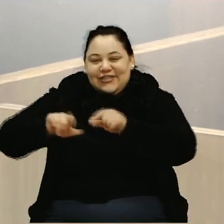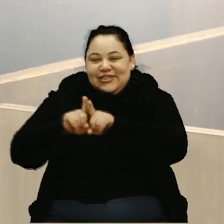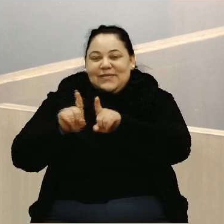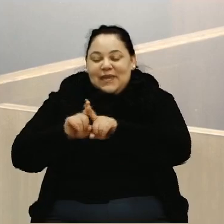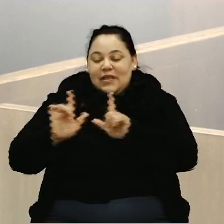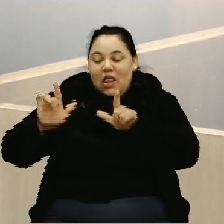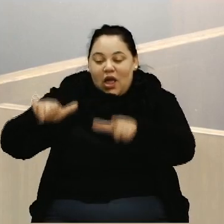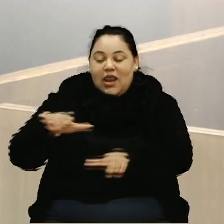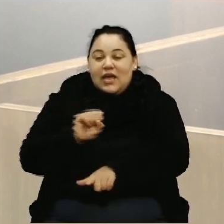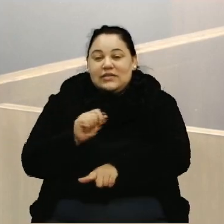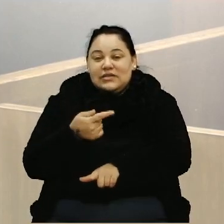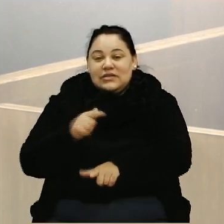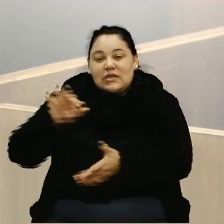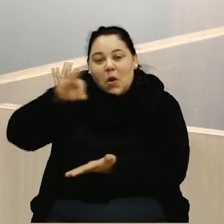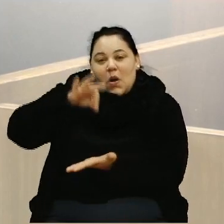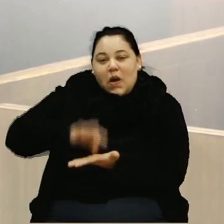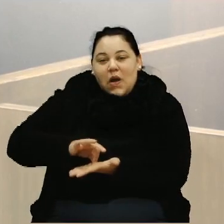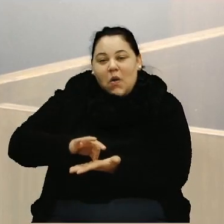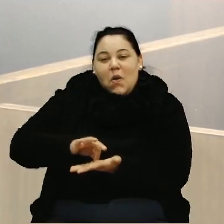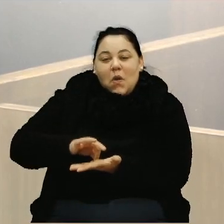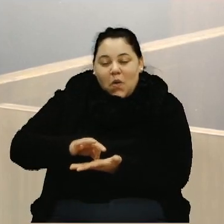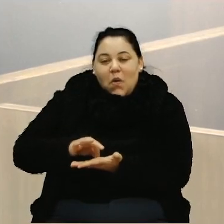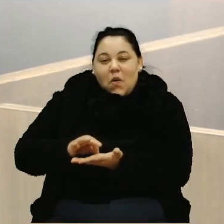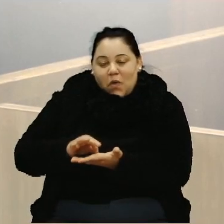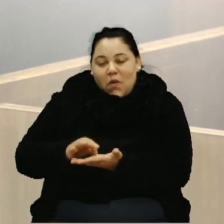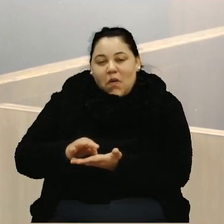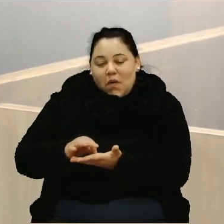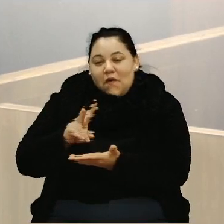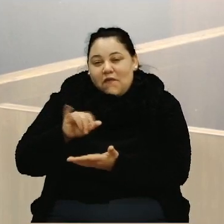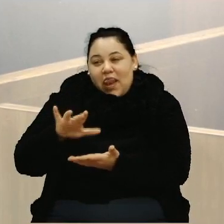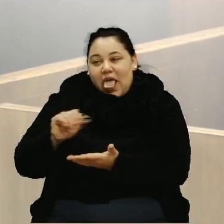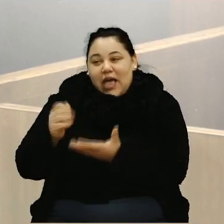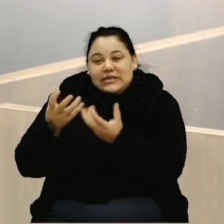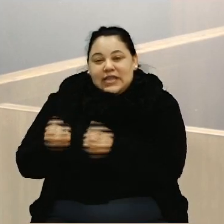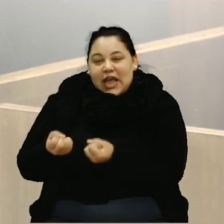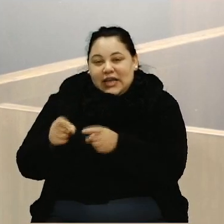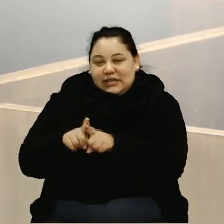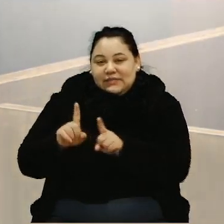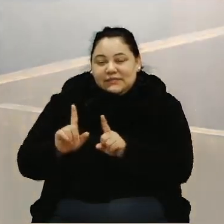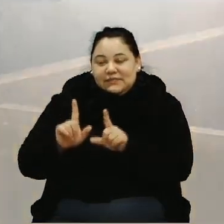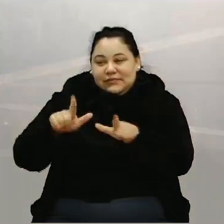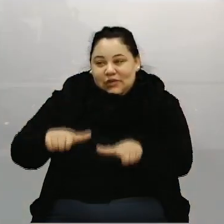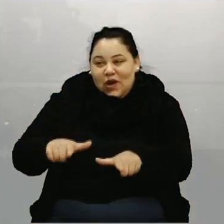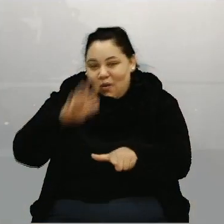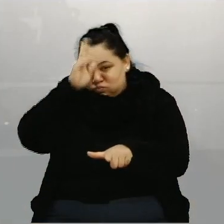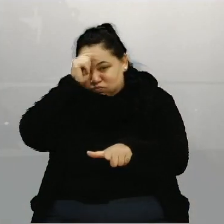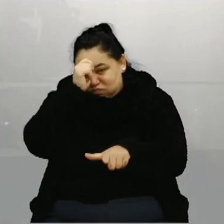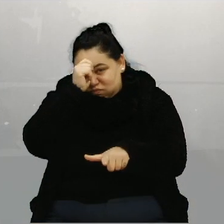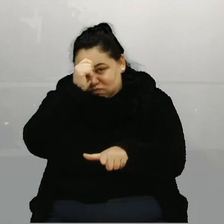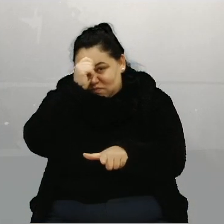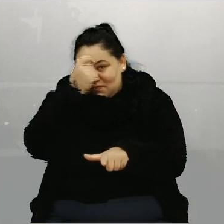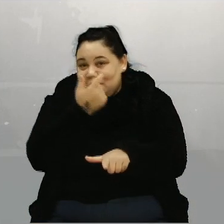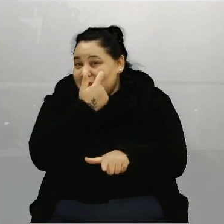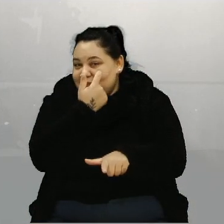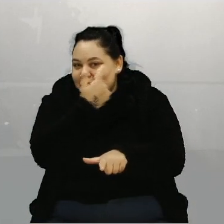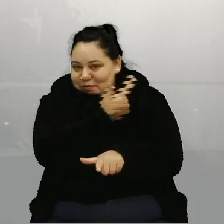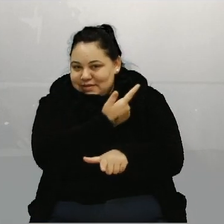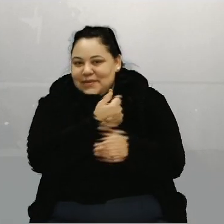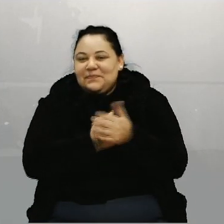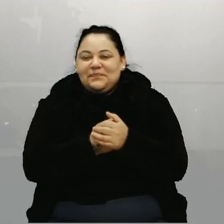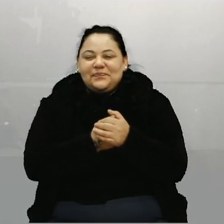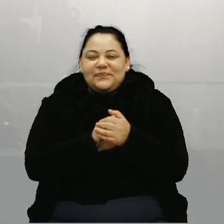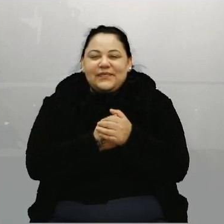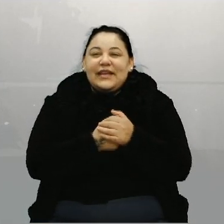São Gotardo de Vila Seca. A Granja Nossa Senhora Aparecida, na localidade Aparecida, que inclusive